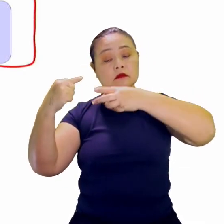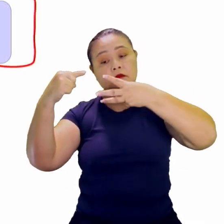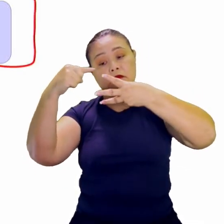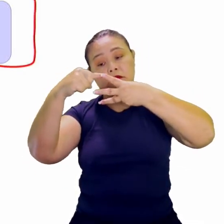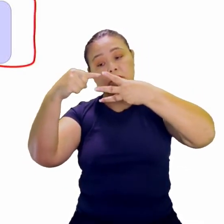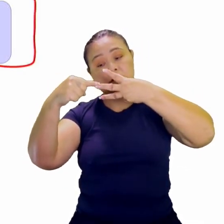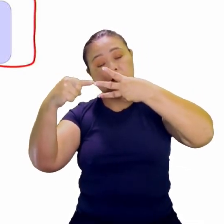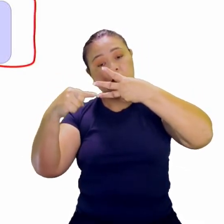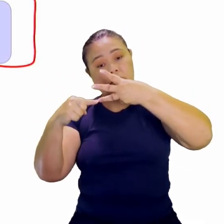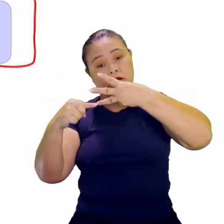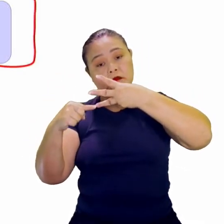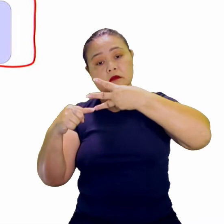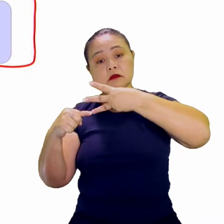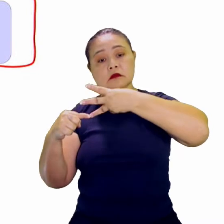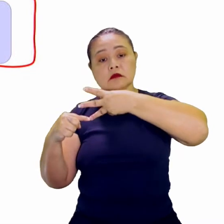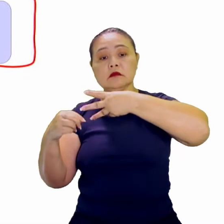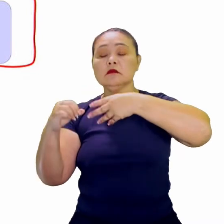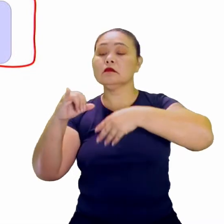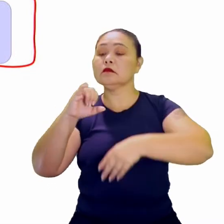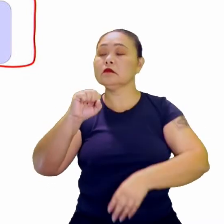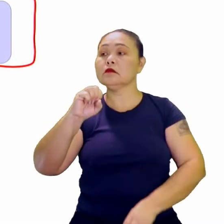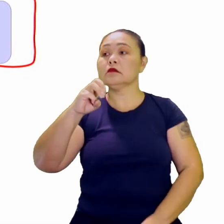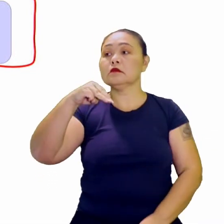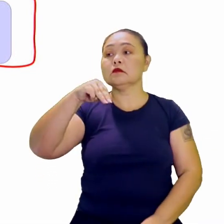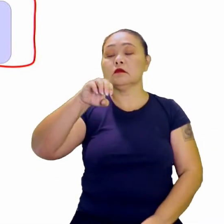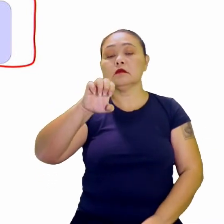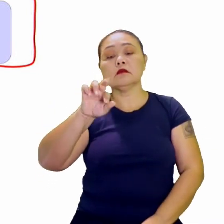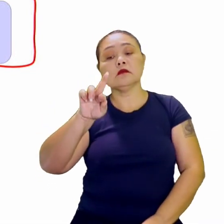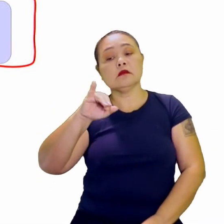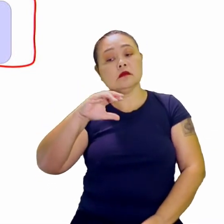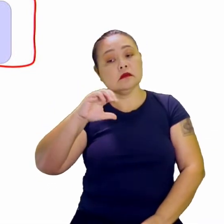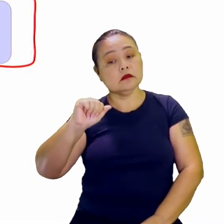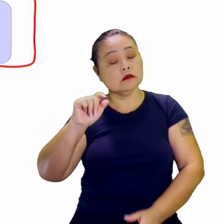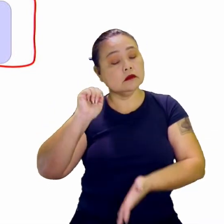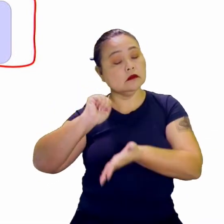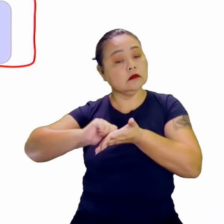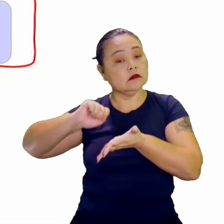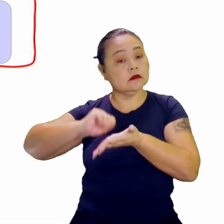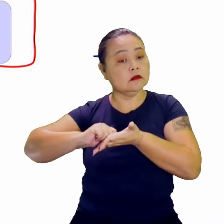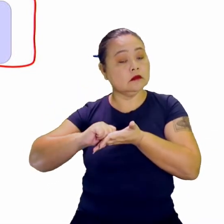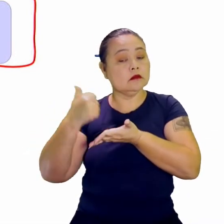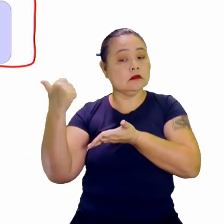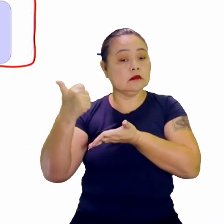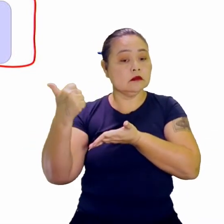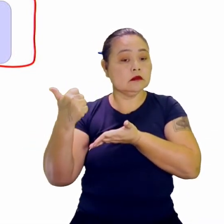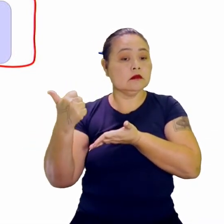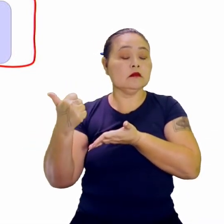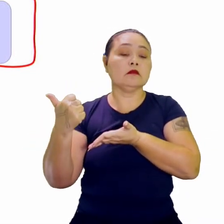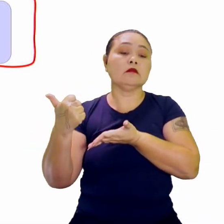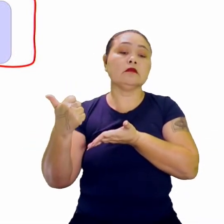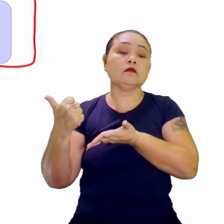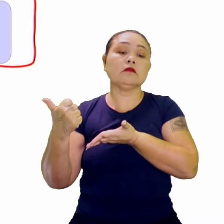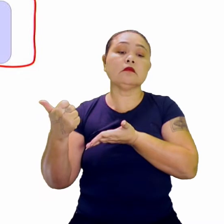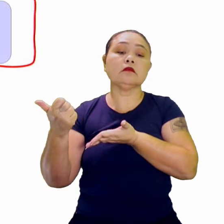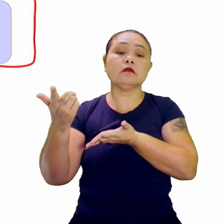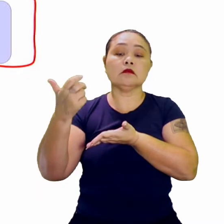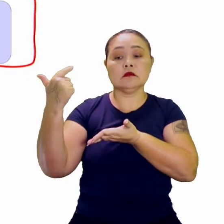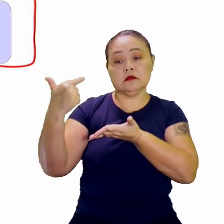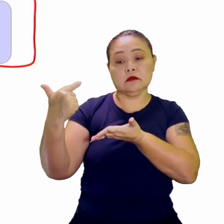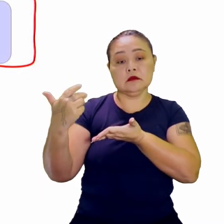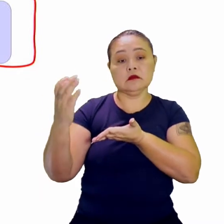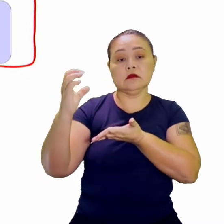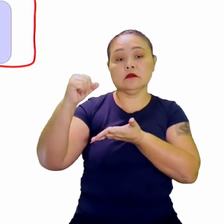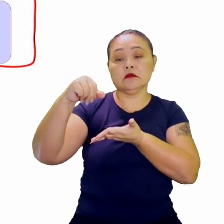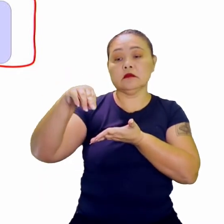tipos de ação. Isométrica, anota aí. Vamos colocar como sendo a primeira, isométrica. A